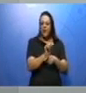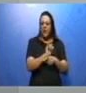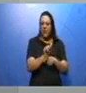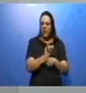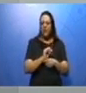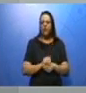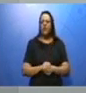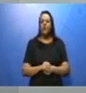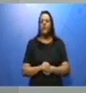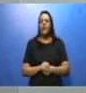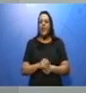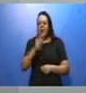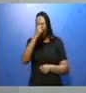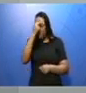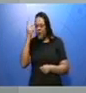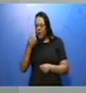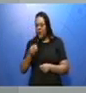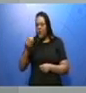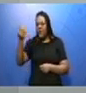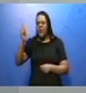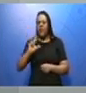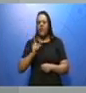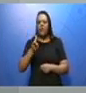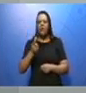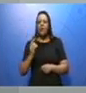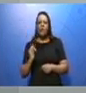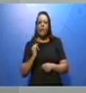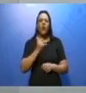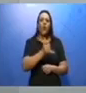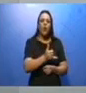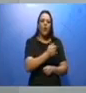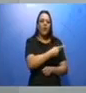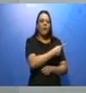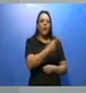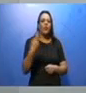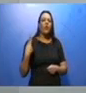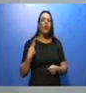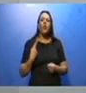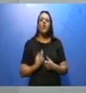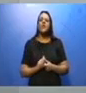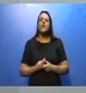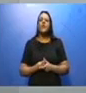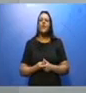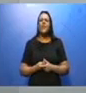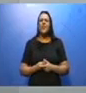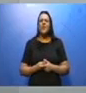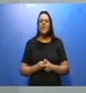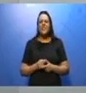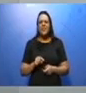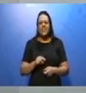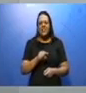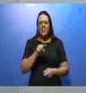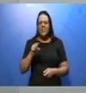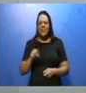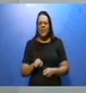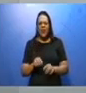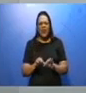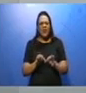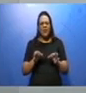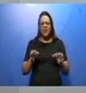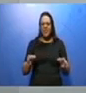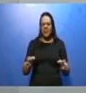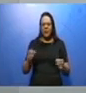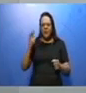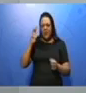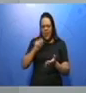é cada lugar. Mas será que é tão simples fazer um relato de viagem,